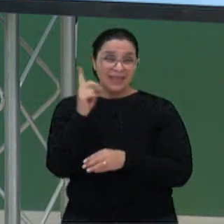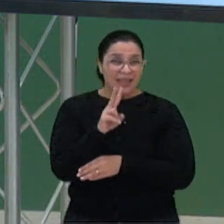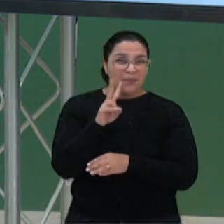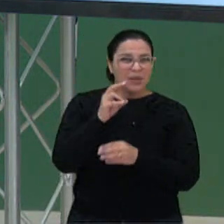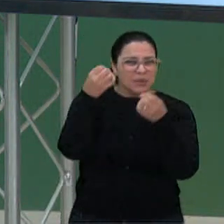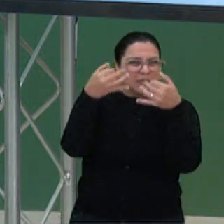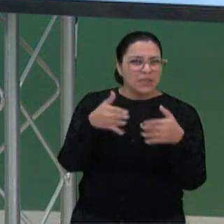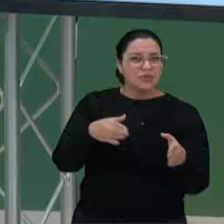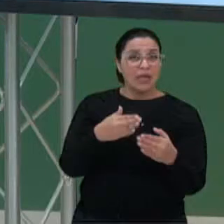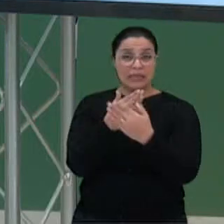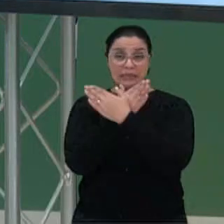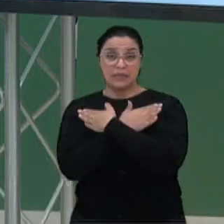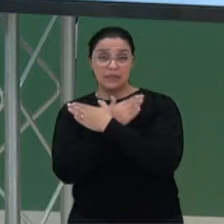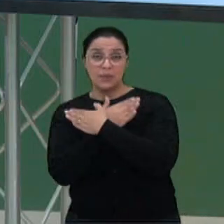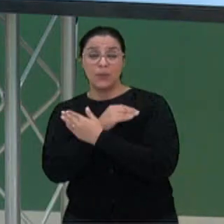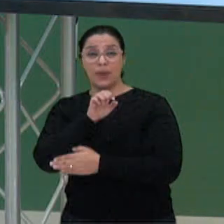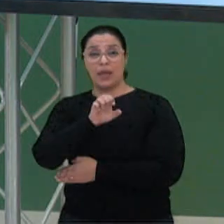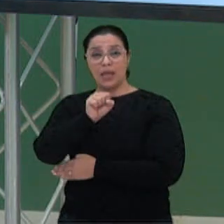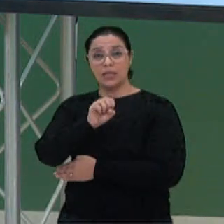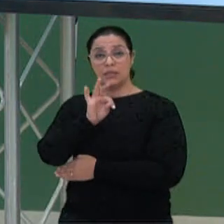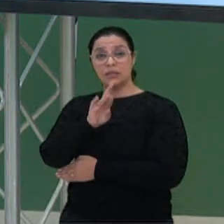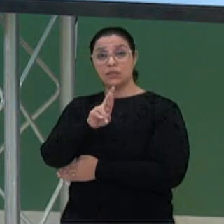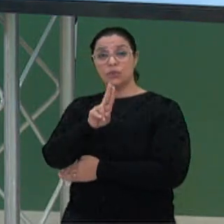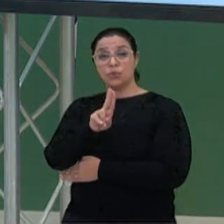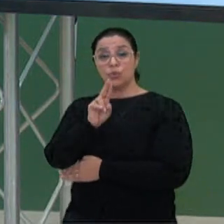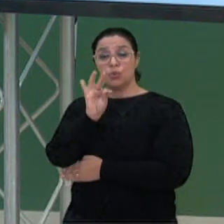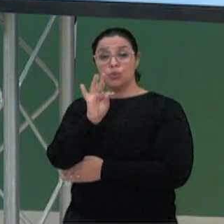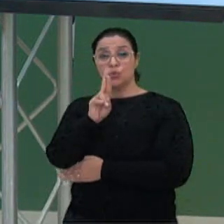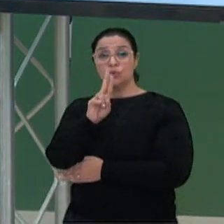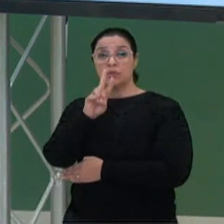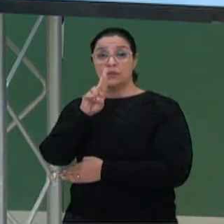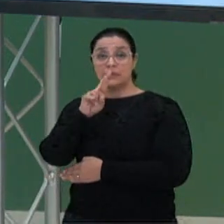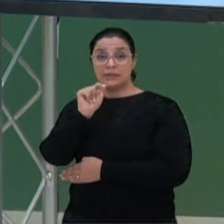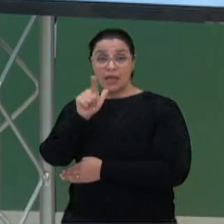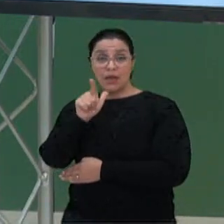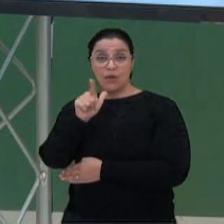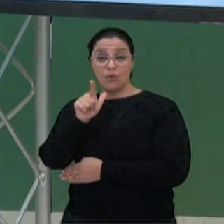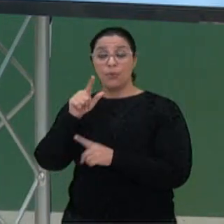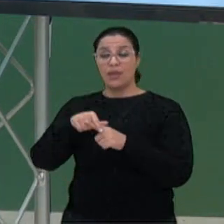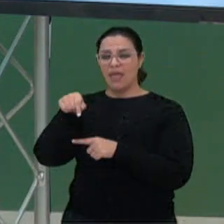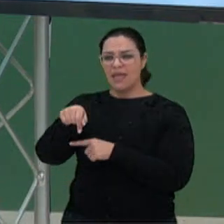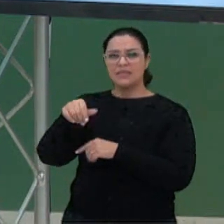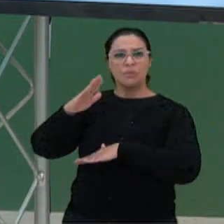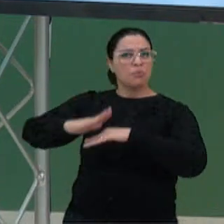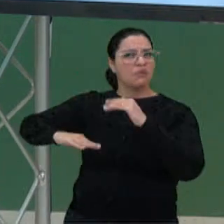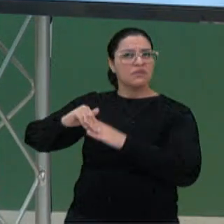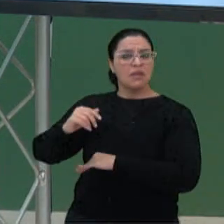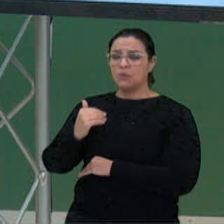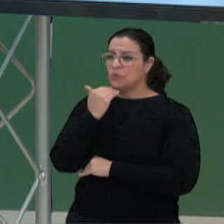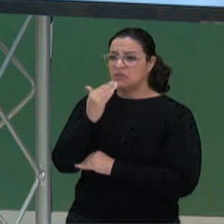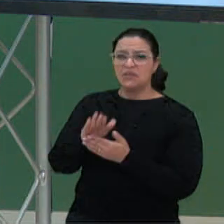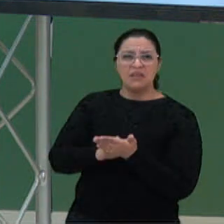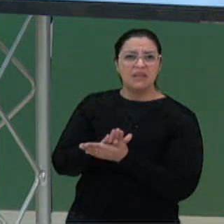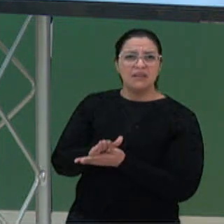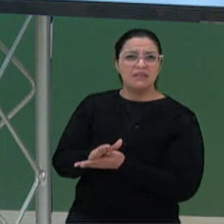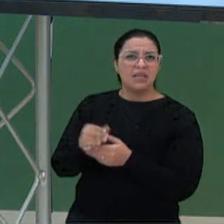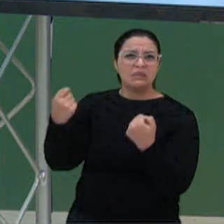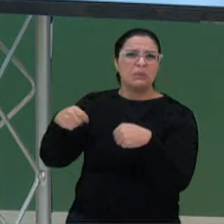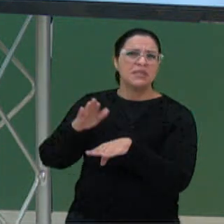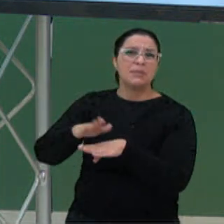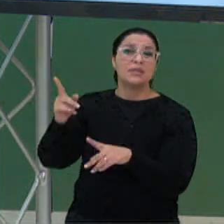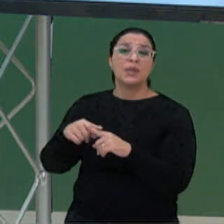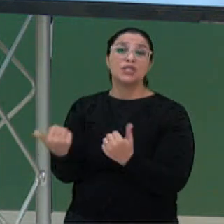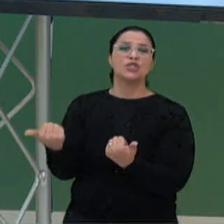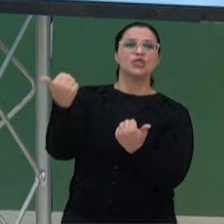Lembram? Desemprego estrutural é neste caso aqui. Quando aquele posto de trabalho não vai mais existir porque ele foi